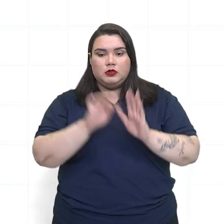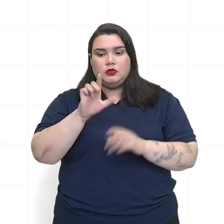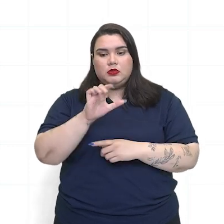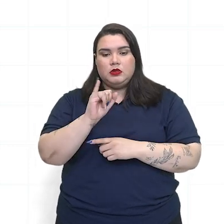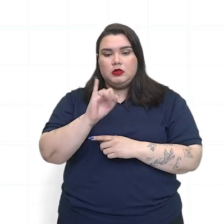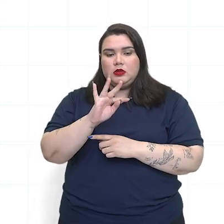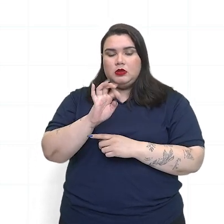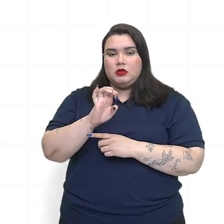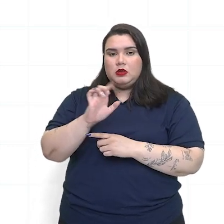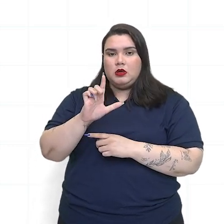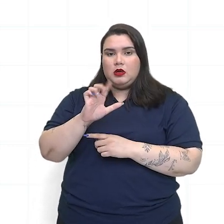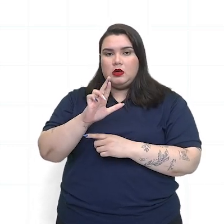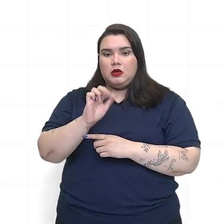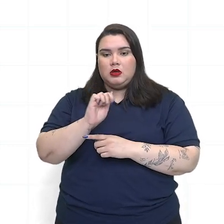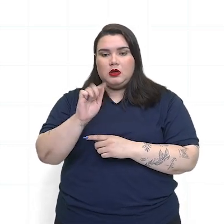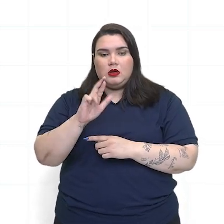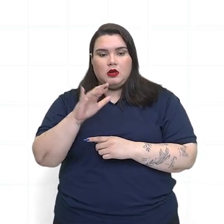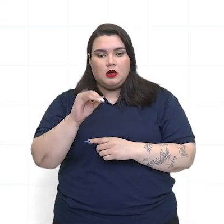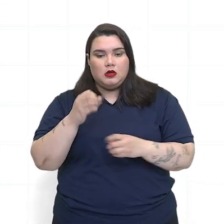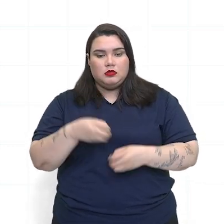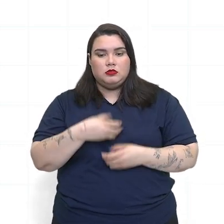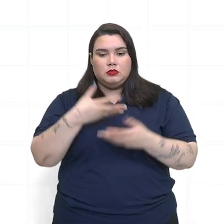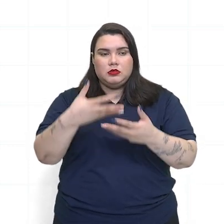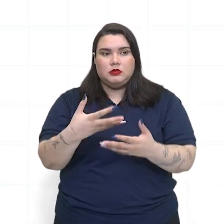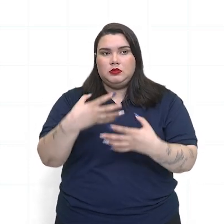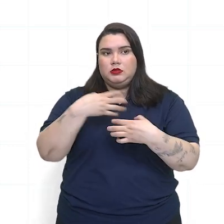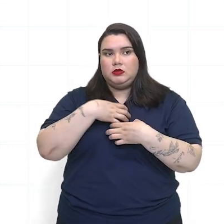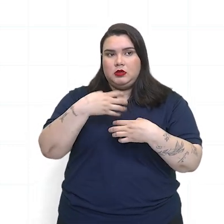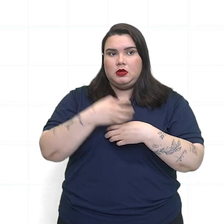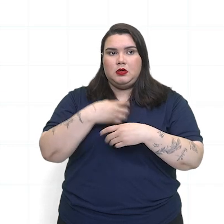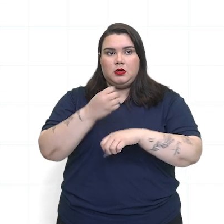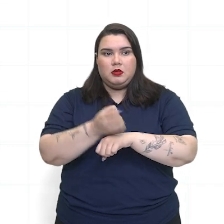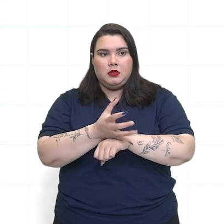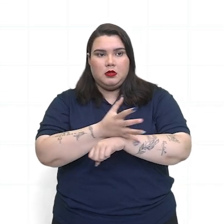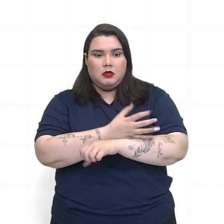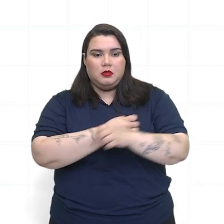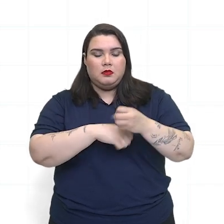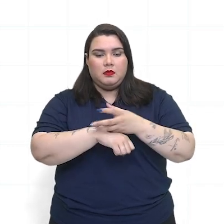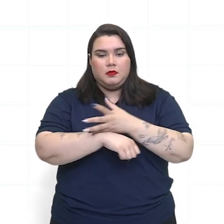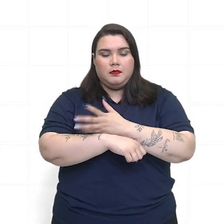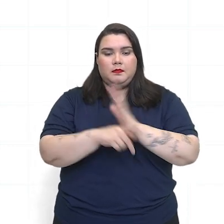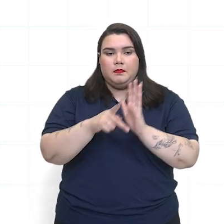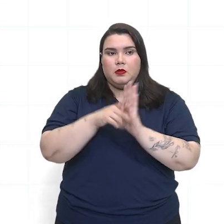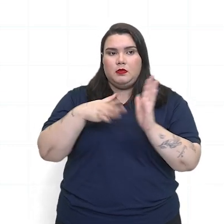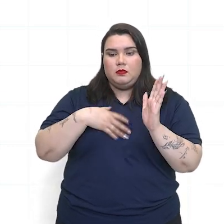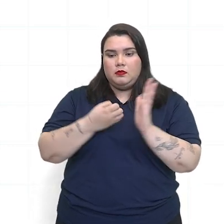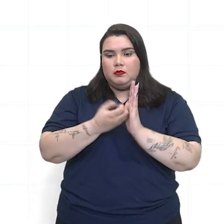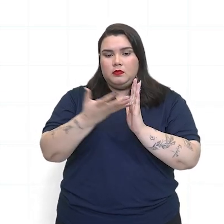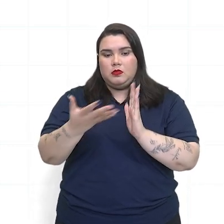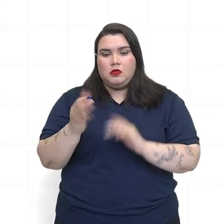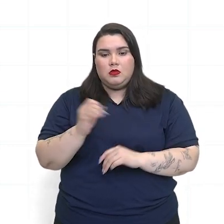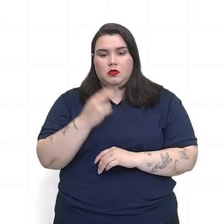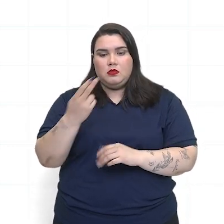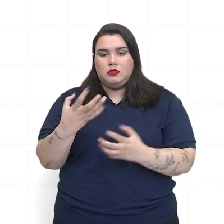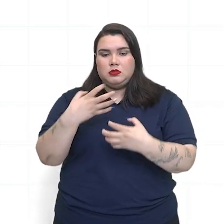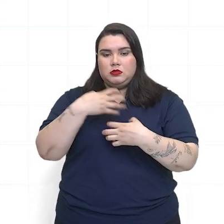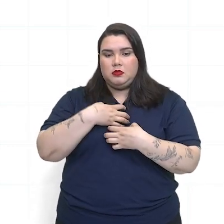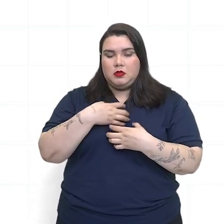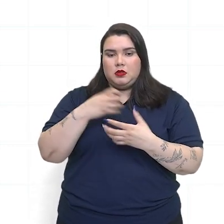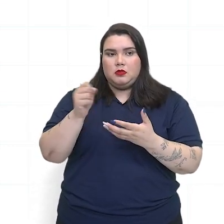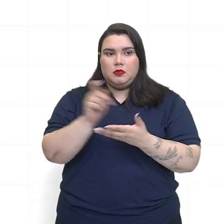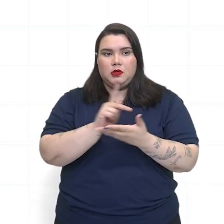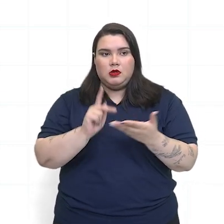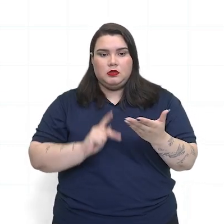onde predominam as expressões de sentimentos, emoções, né, subjetivas do eu lírico ou do eu poético, como